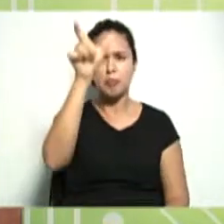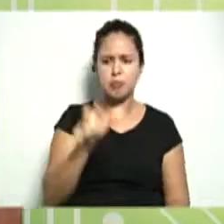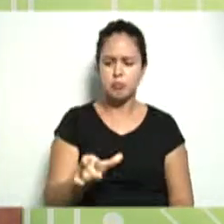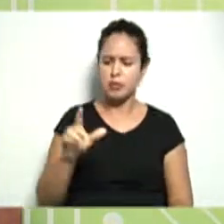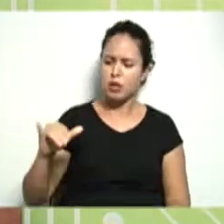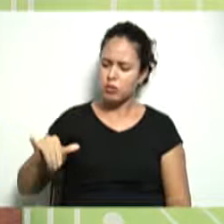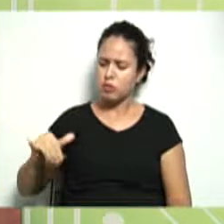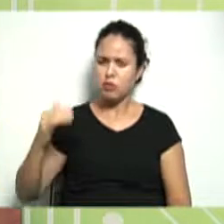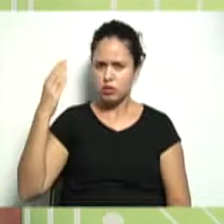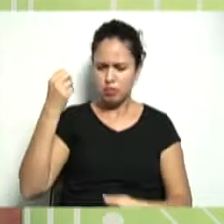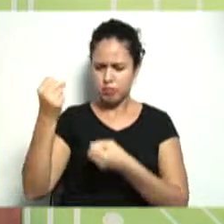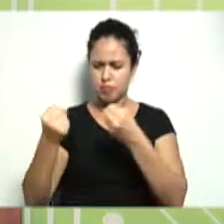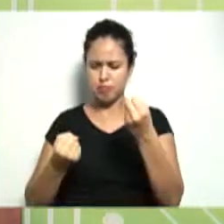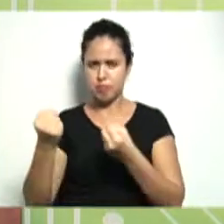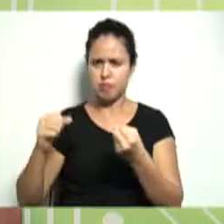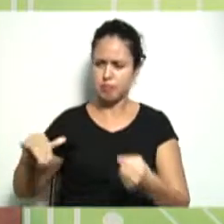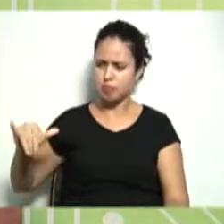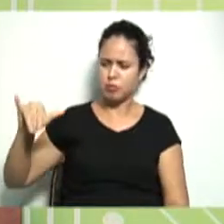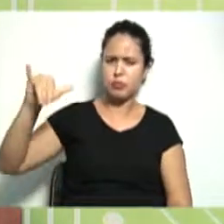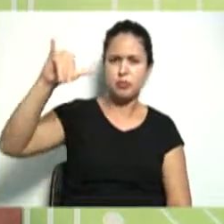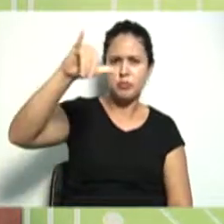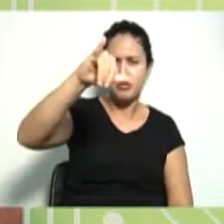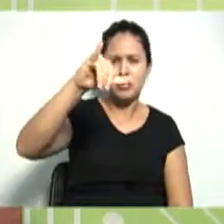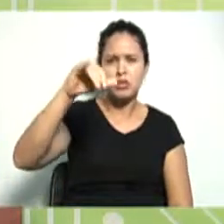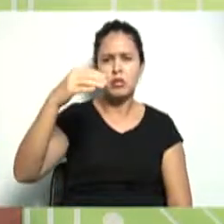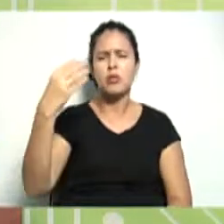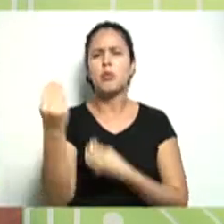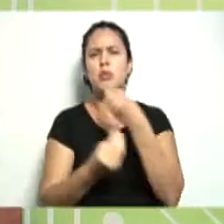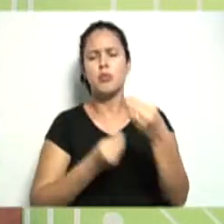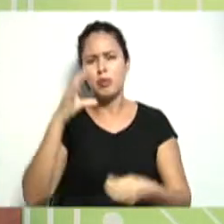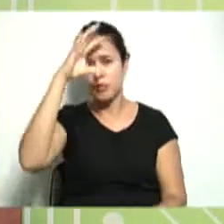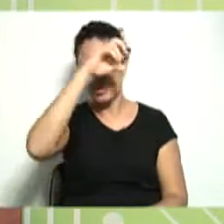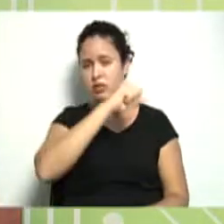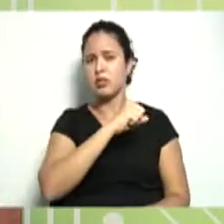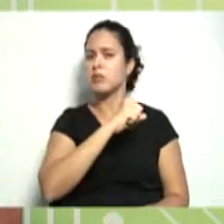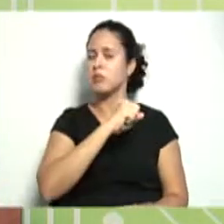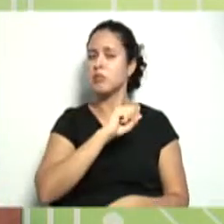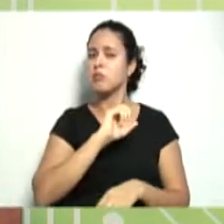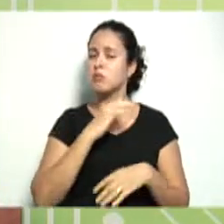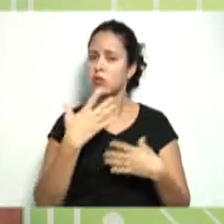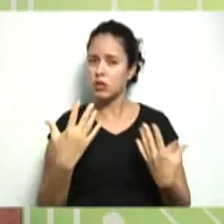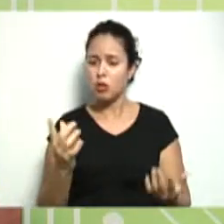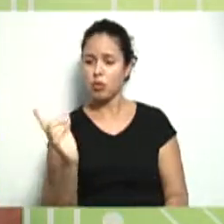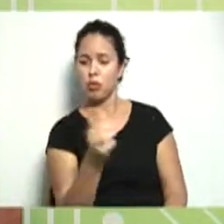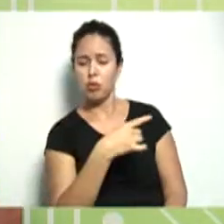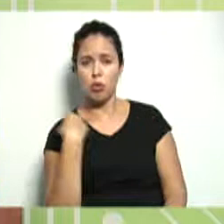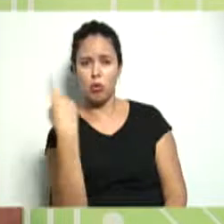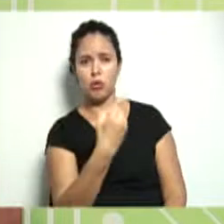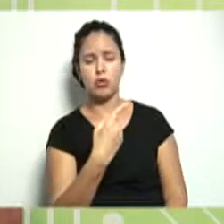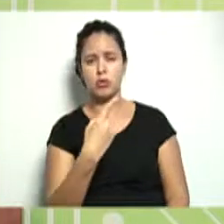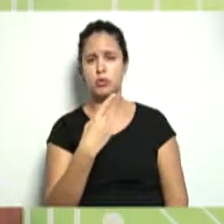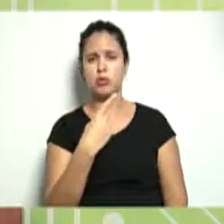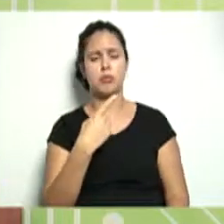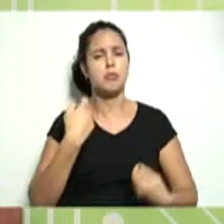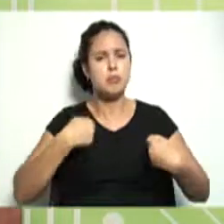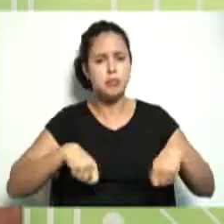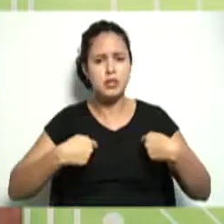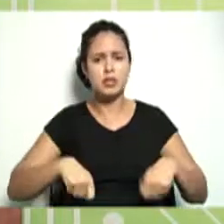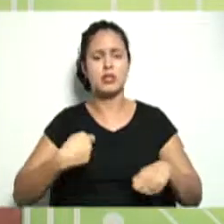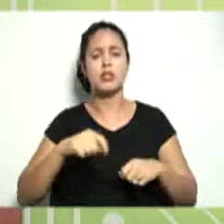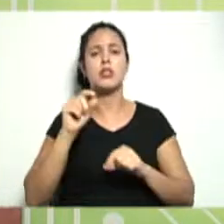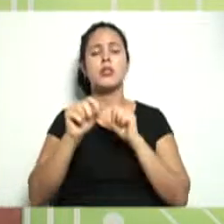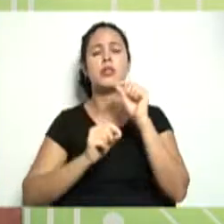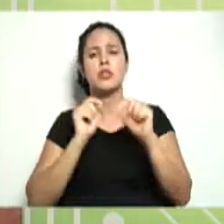avião? Em algum momento, todos nós, para desenvolvermos os diferentes tipos de trabalho que existem